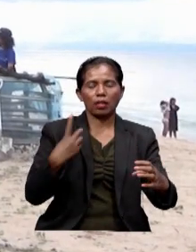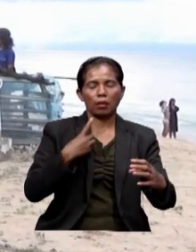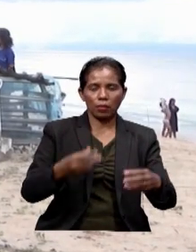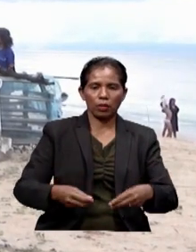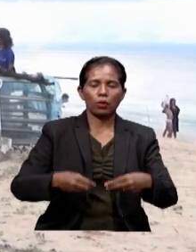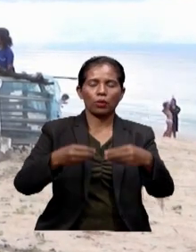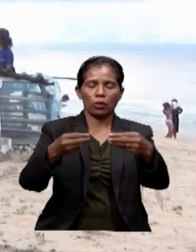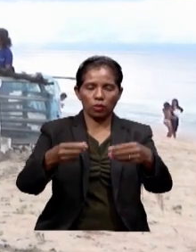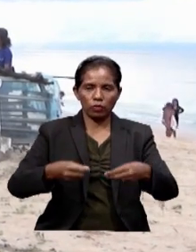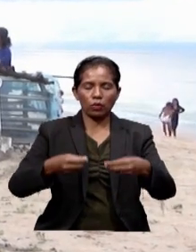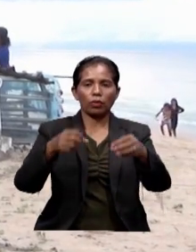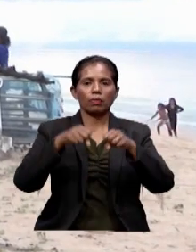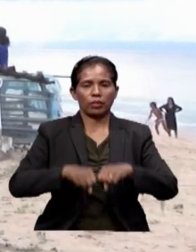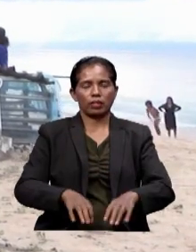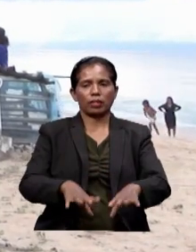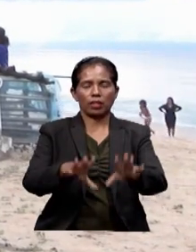filfal batas o in lorone